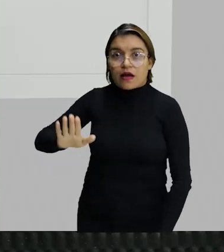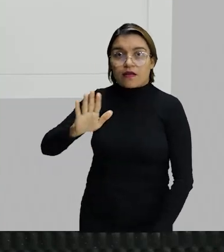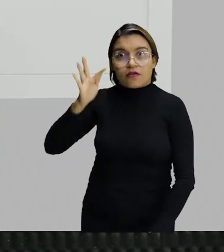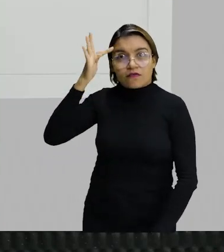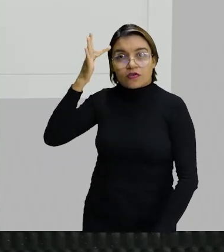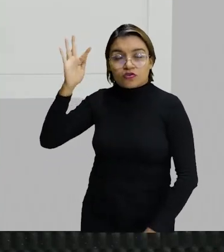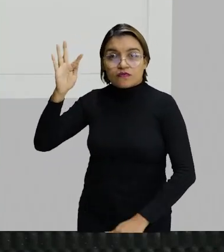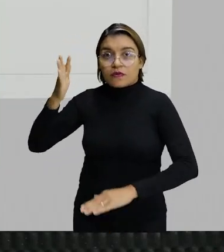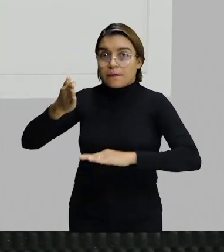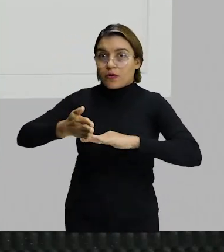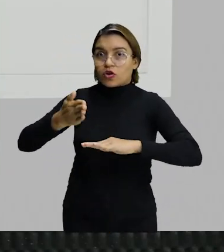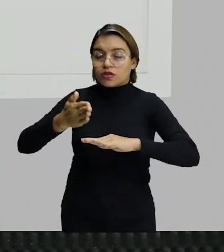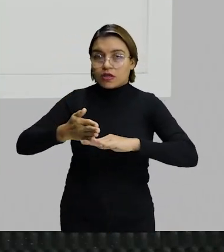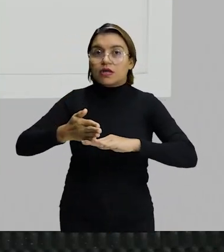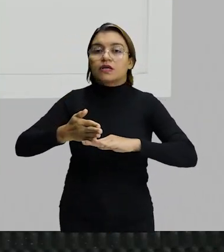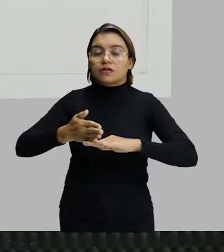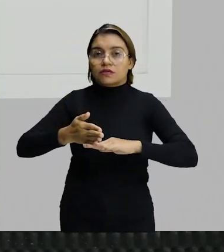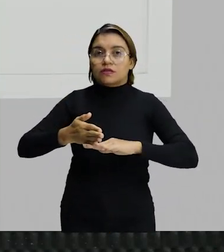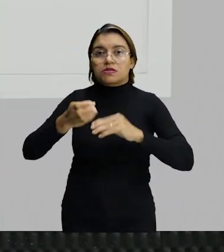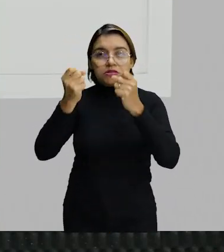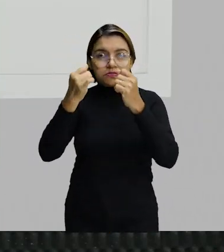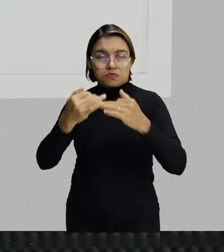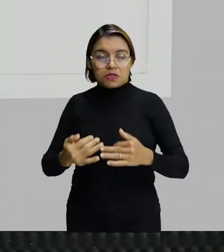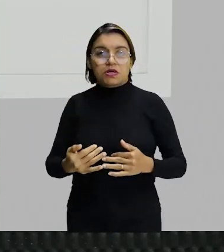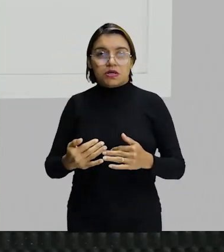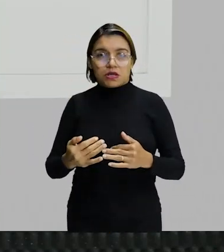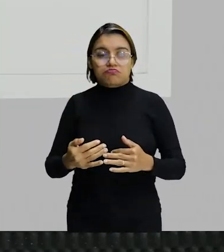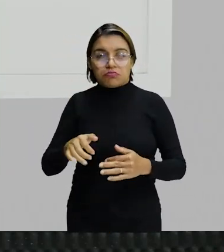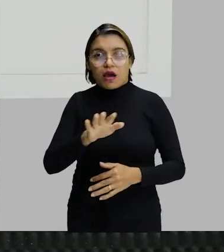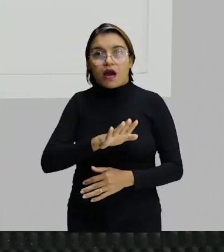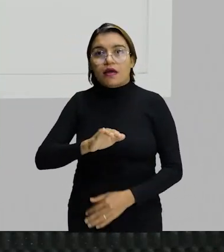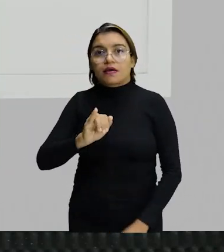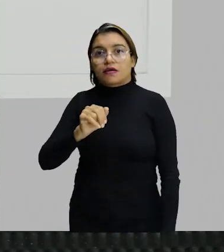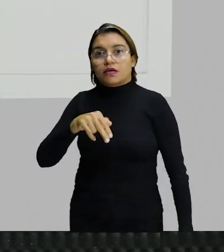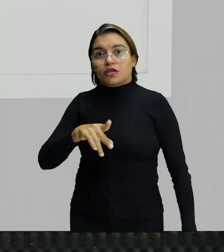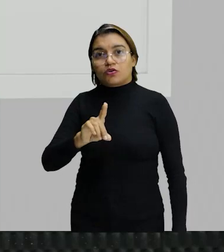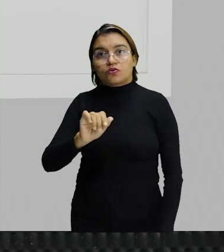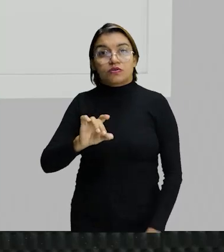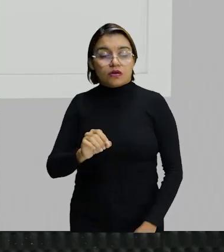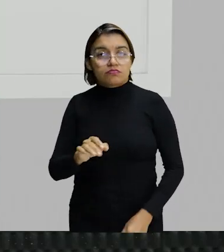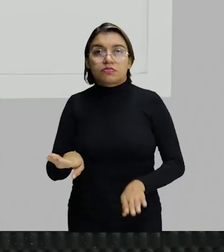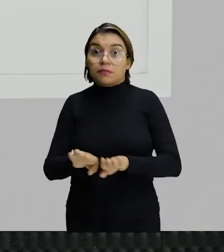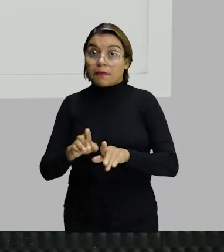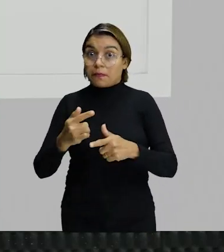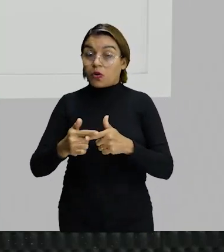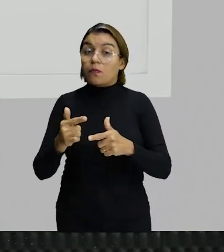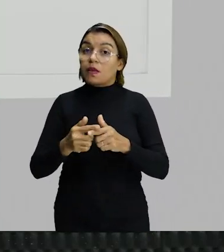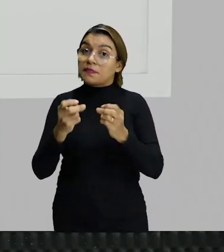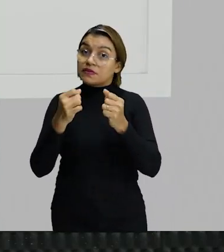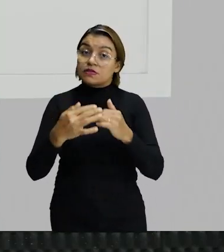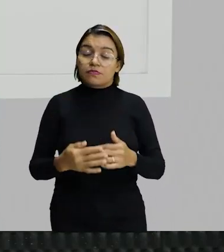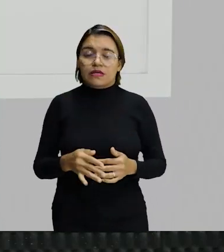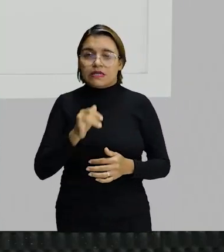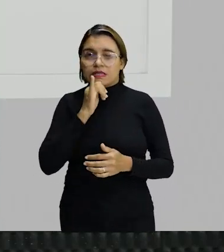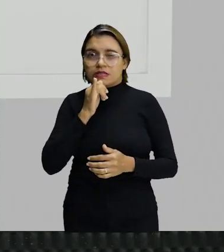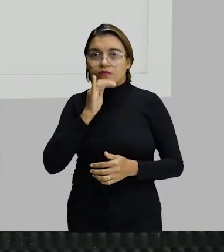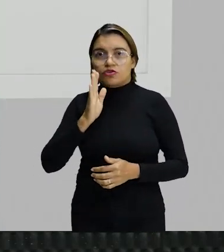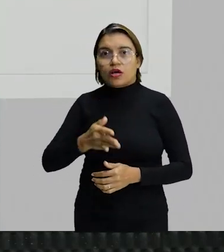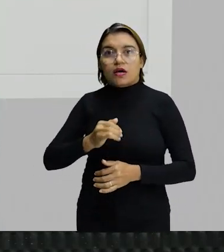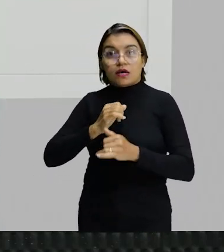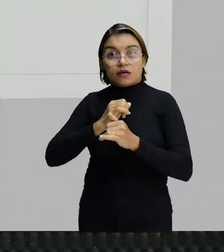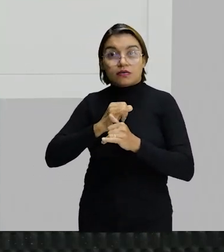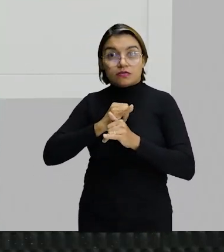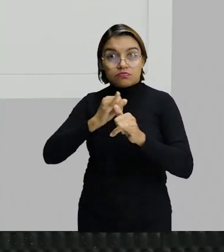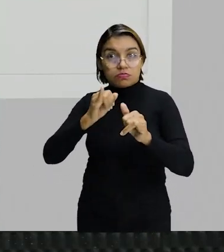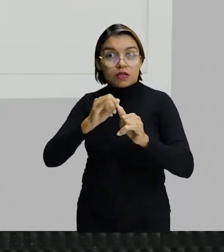no empirismo, tratando da indução e dos problemas da indução. Certo? Eu já disse a você, por exemplo, que o